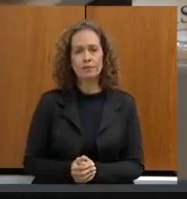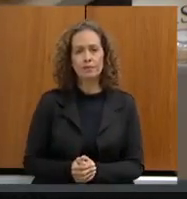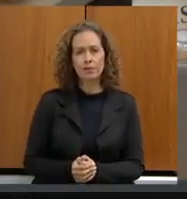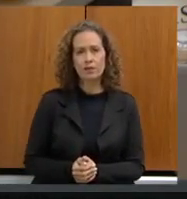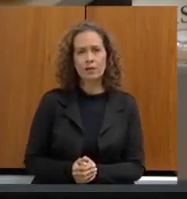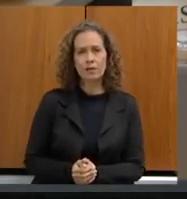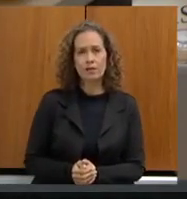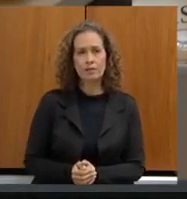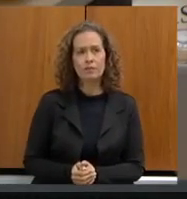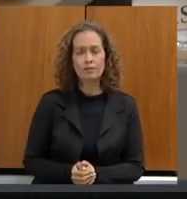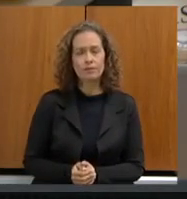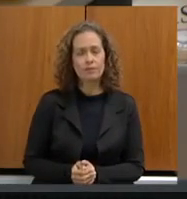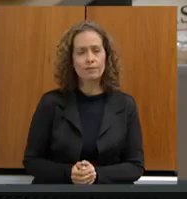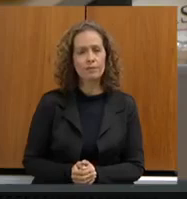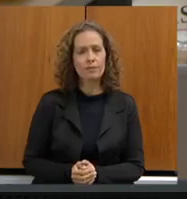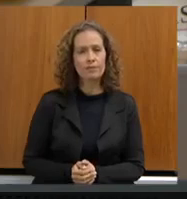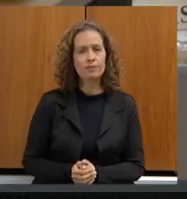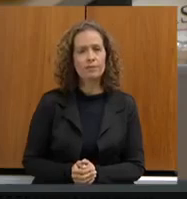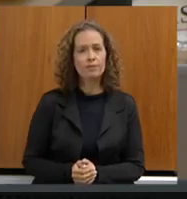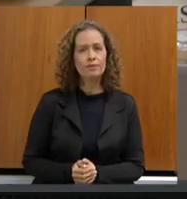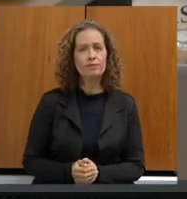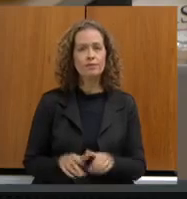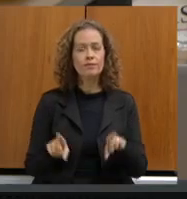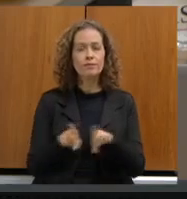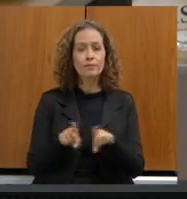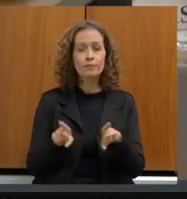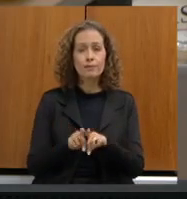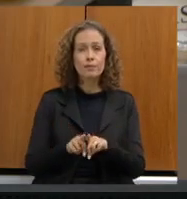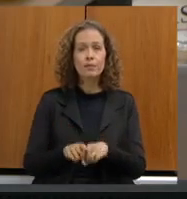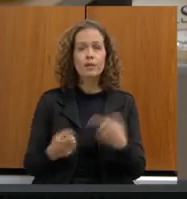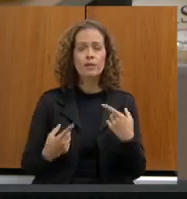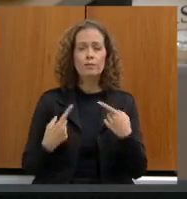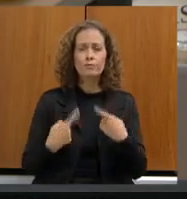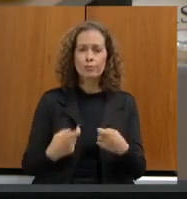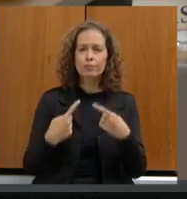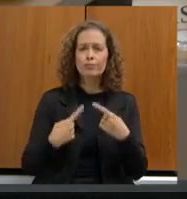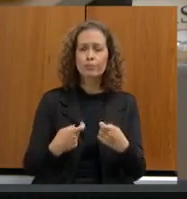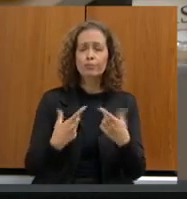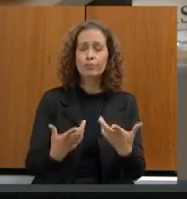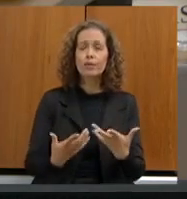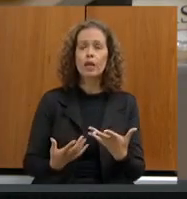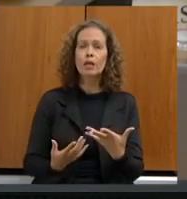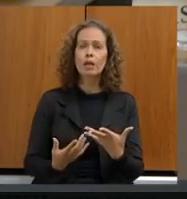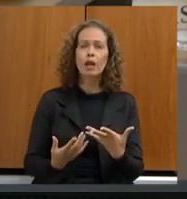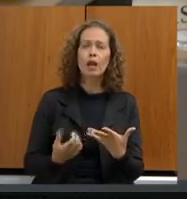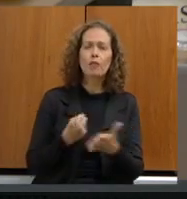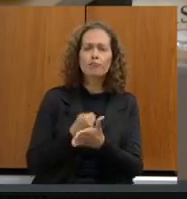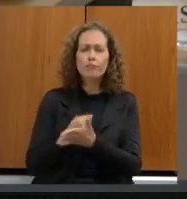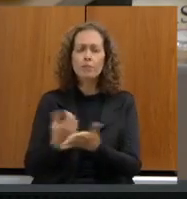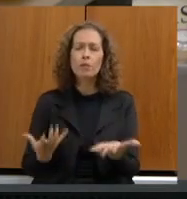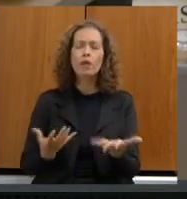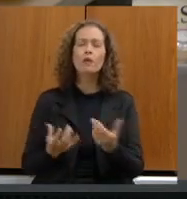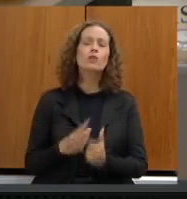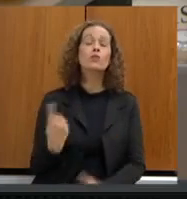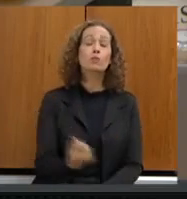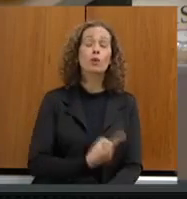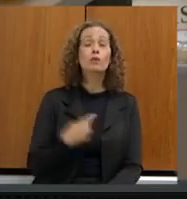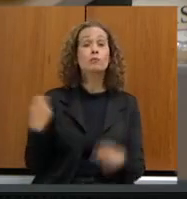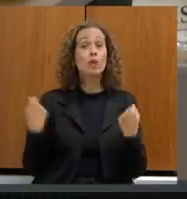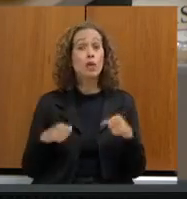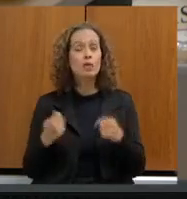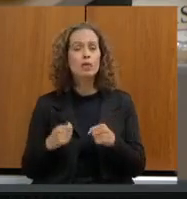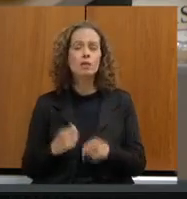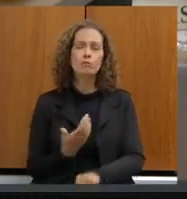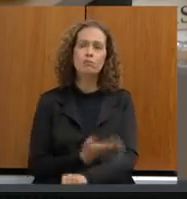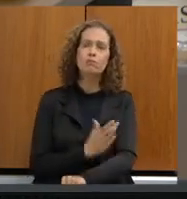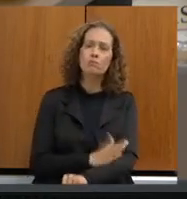menor Fatalidade né nos combates nós nós precisamos né qualificar e